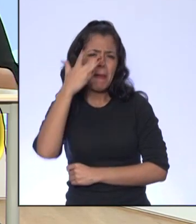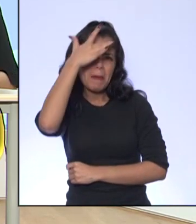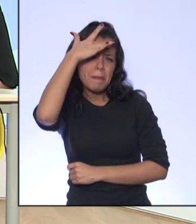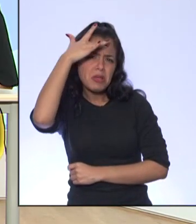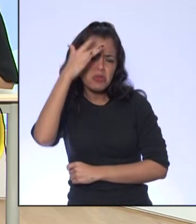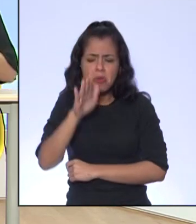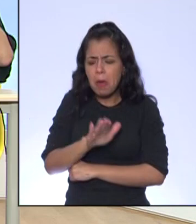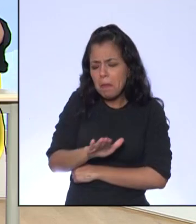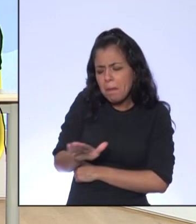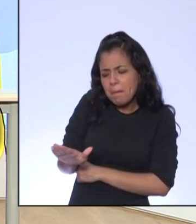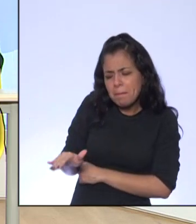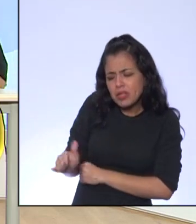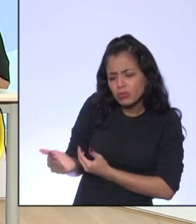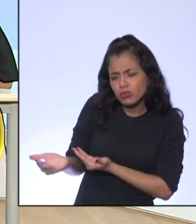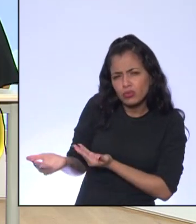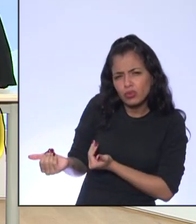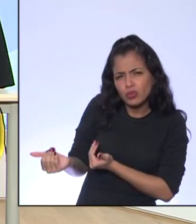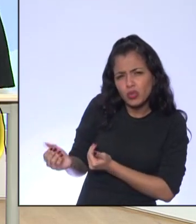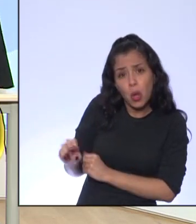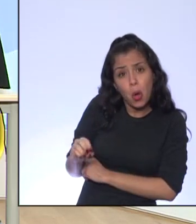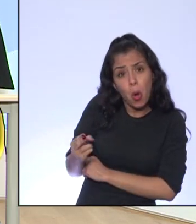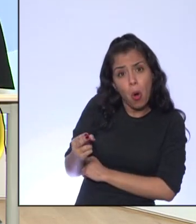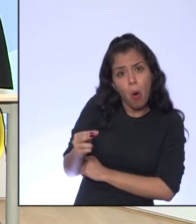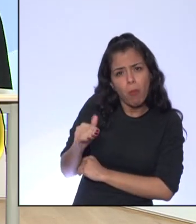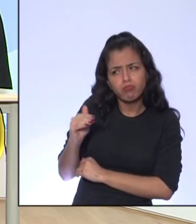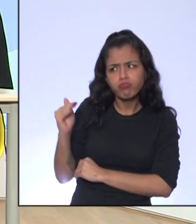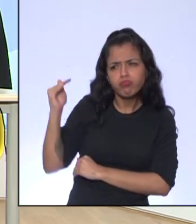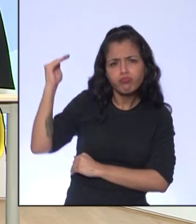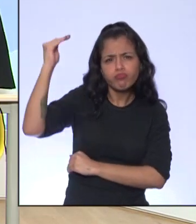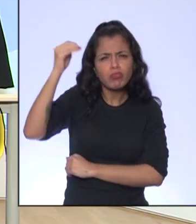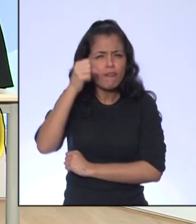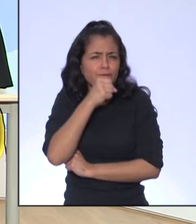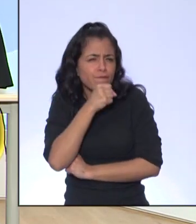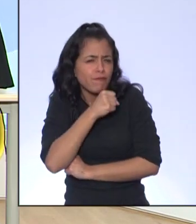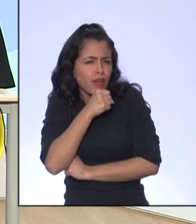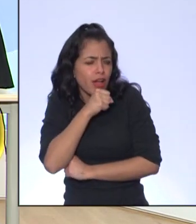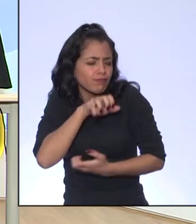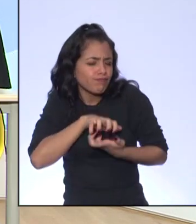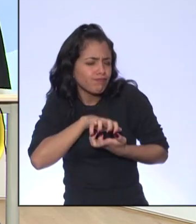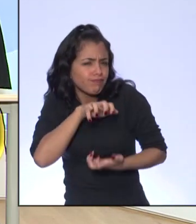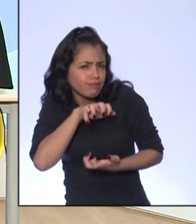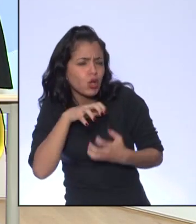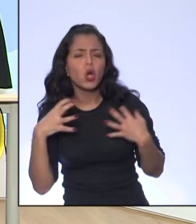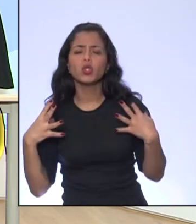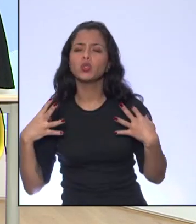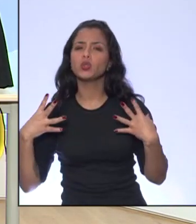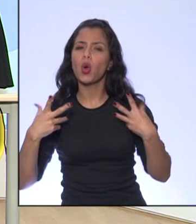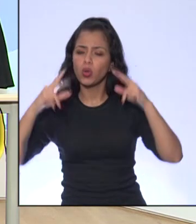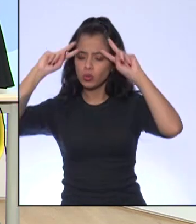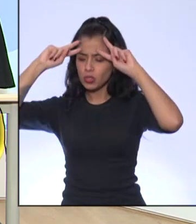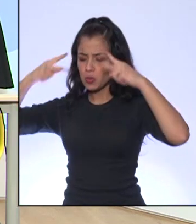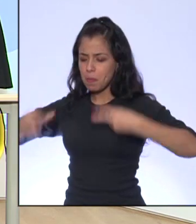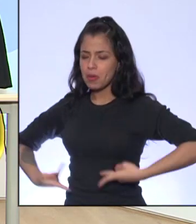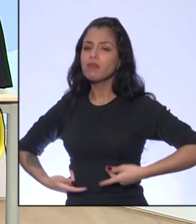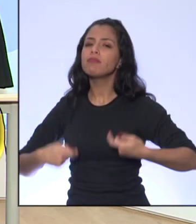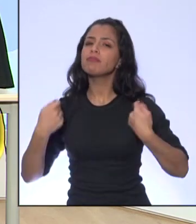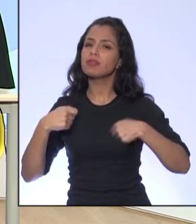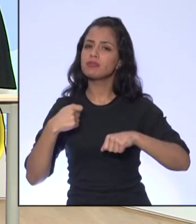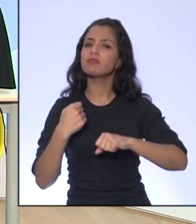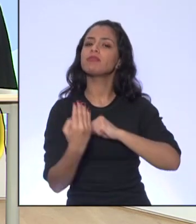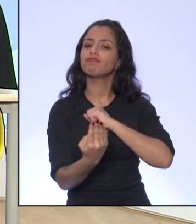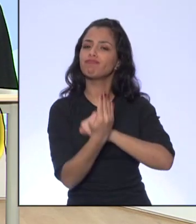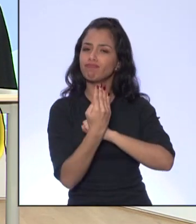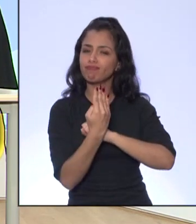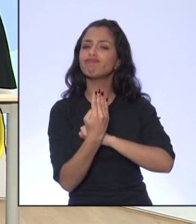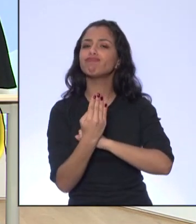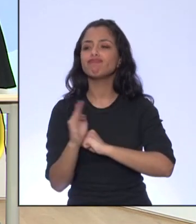pequenininho ser até o mais idoso deles, precisa da ajuda de alguém. A todo momento, nós